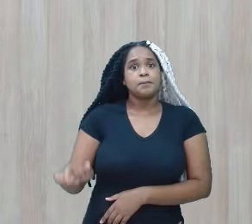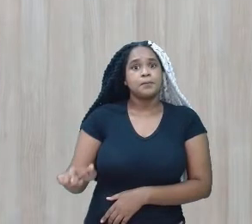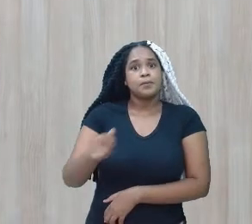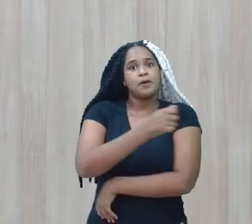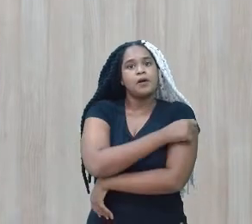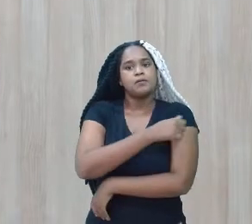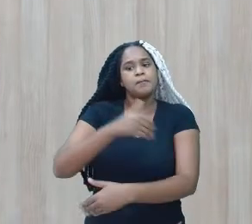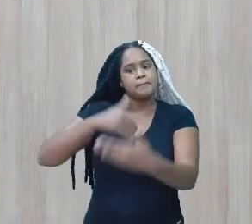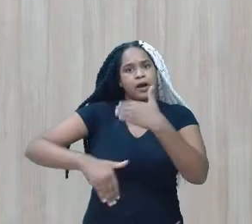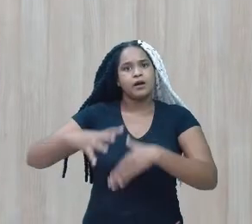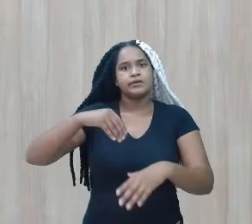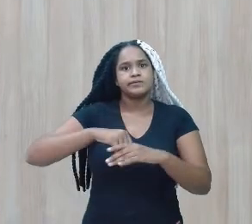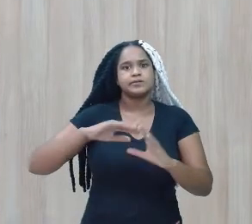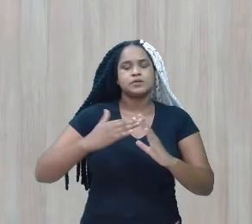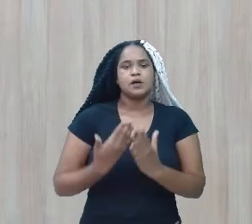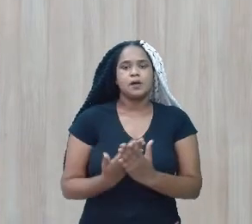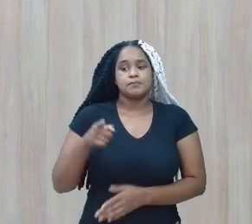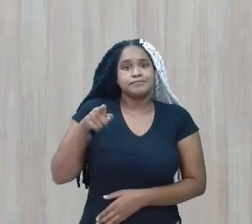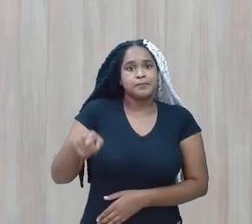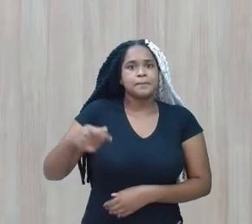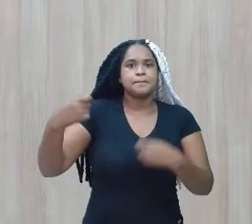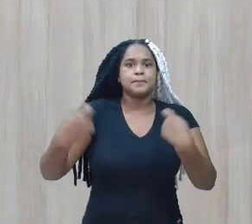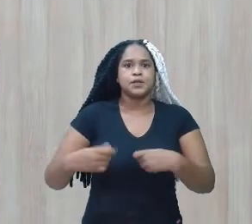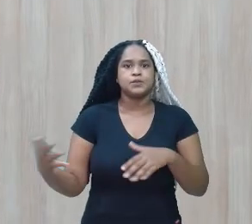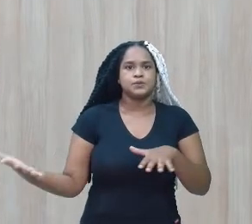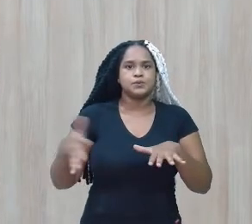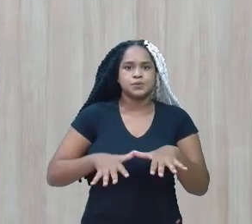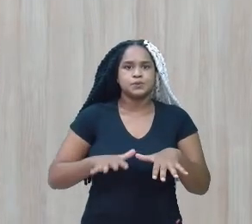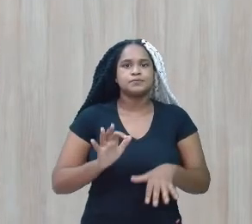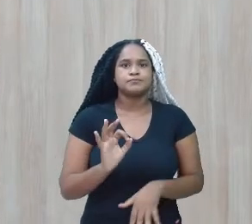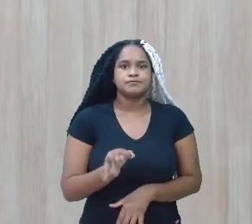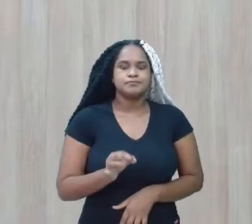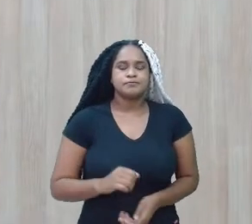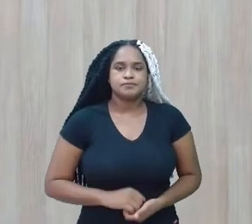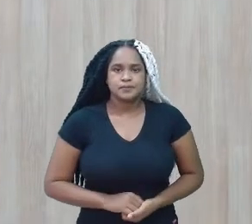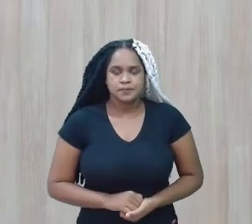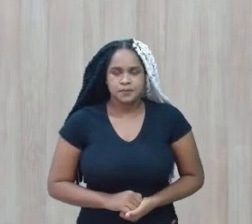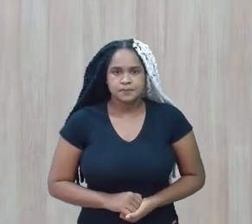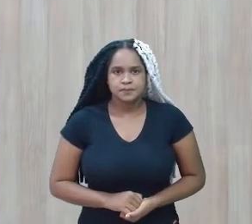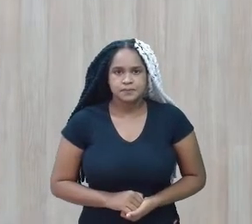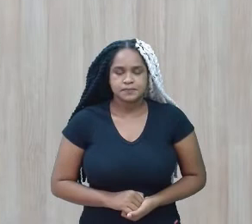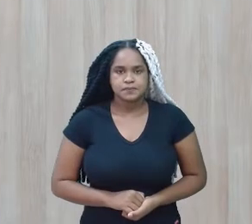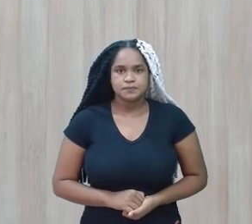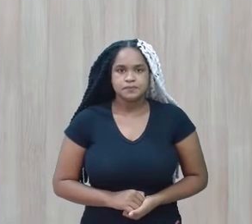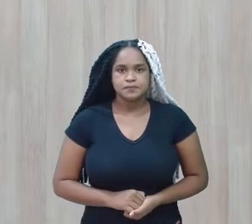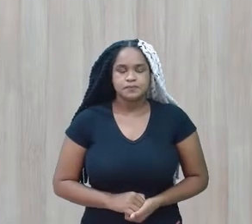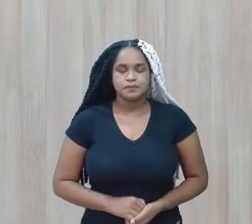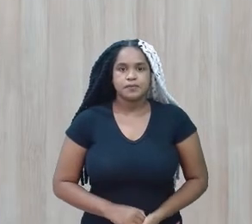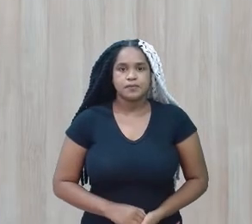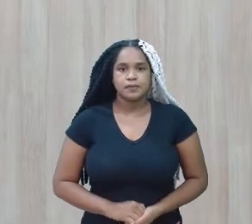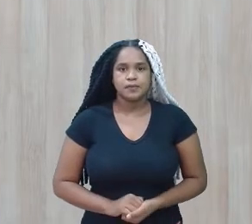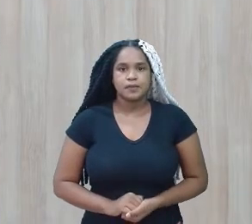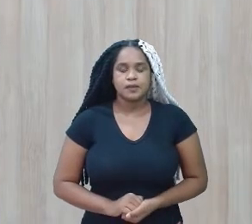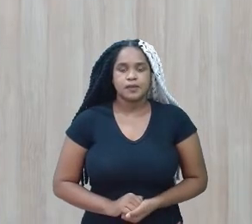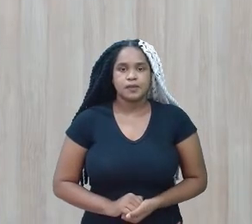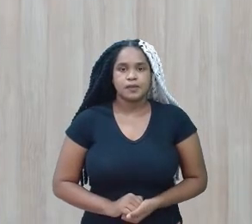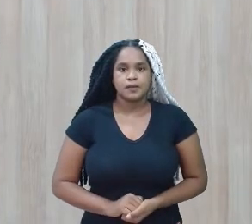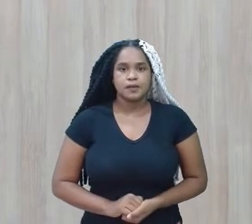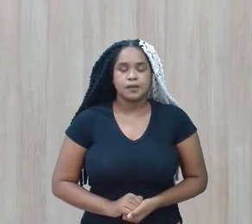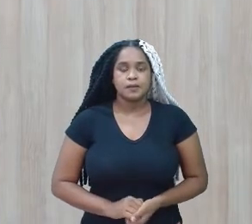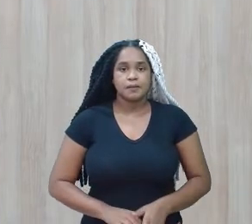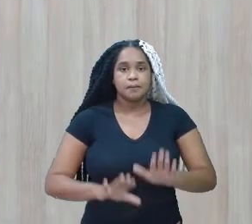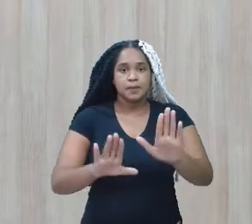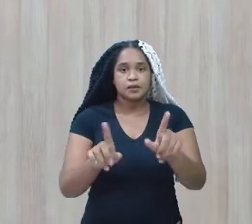escola. Então, esse estudante, ele precisa ser contemplado. Entende? Então, mas não é só dessa forma.